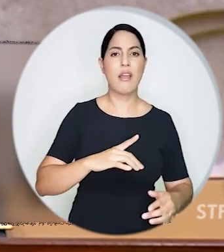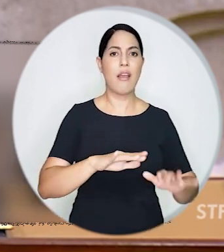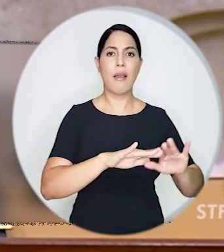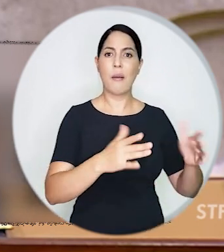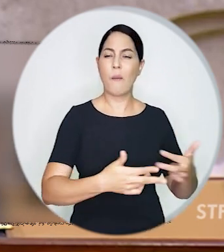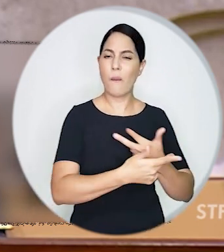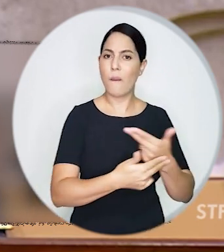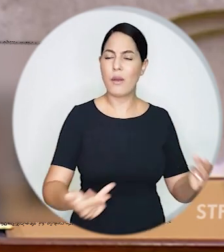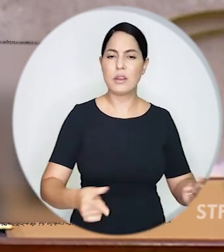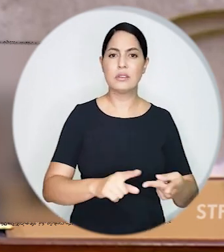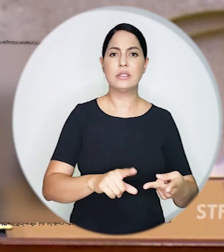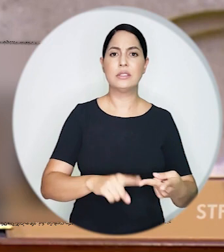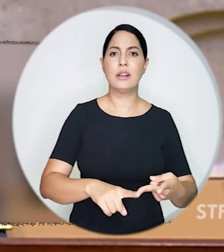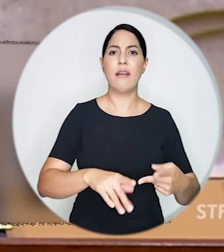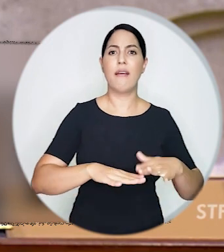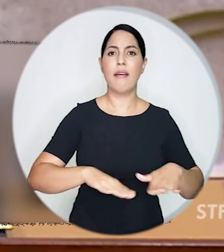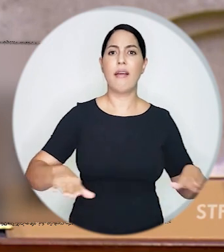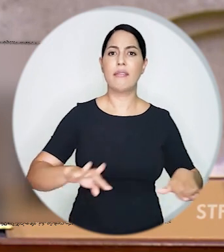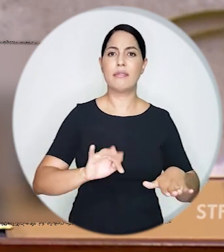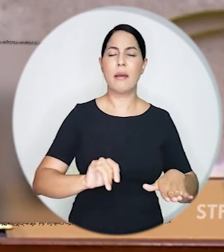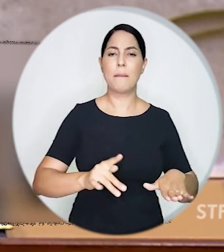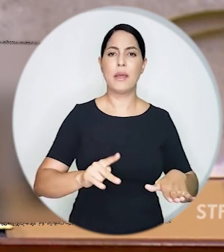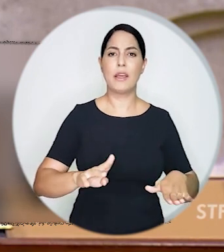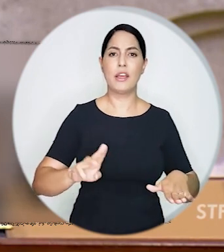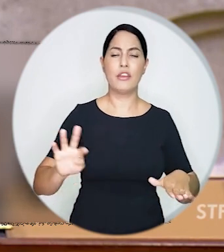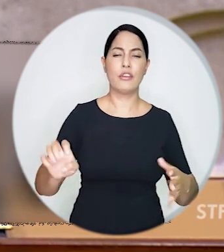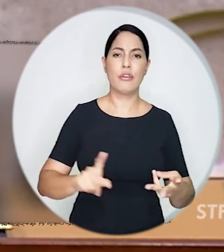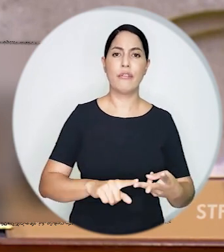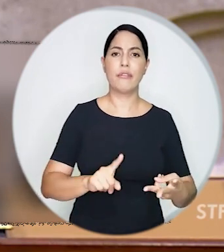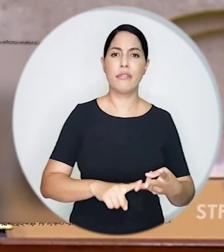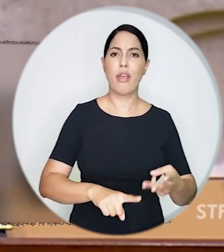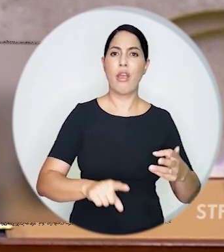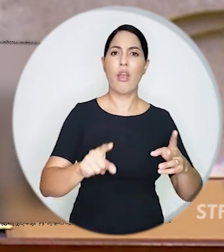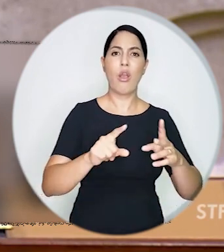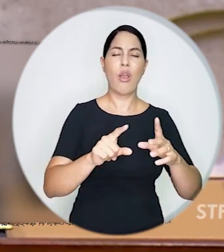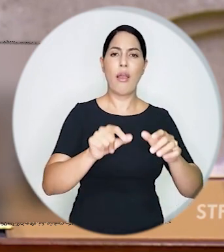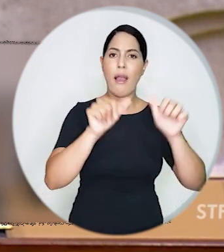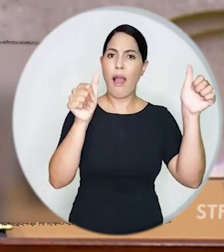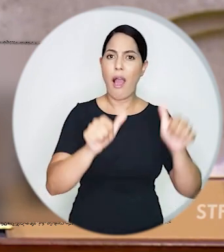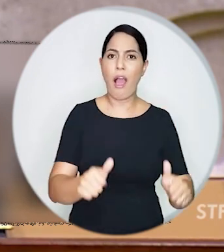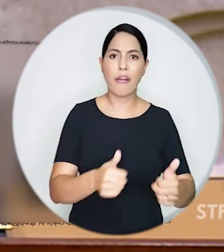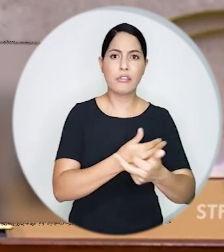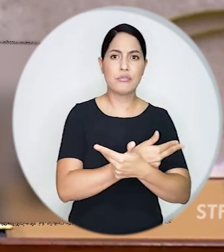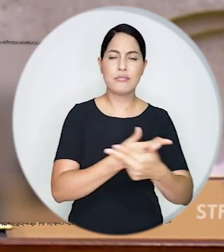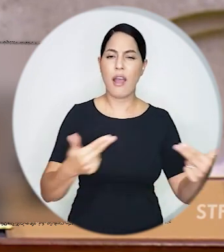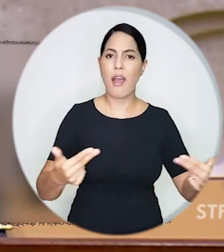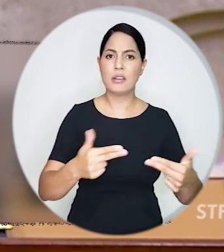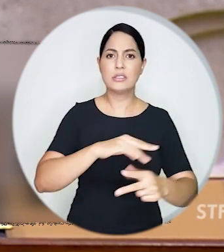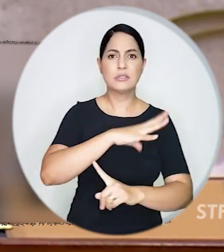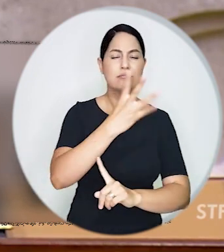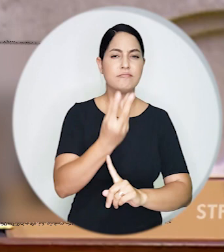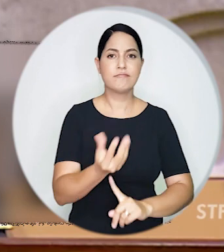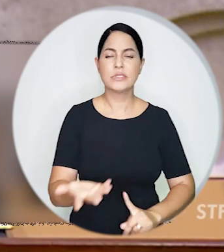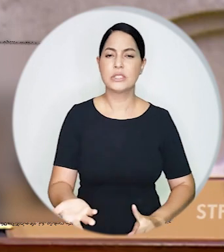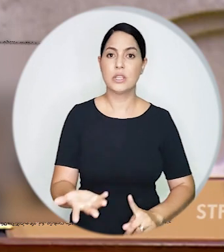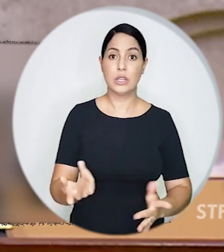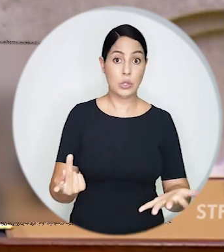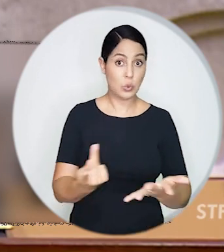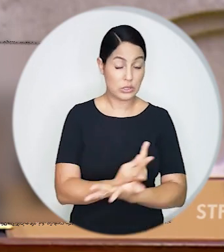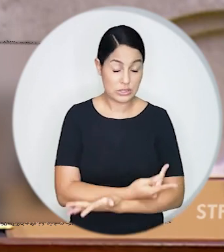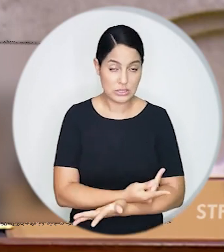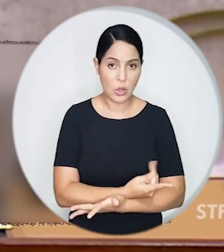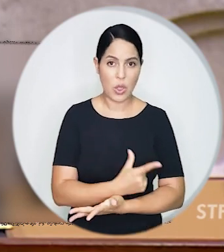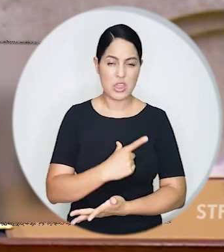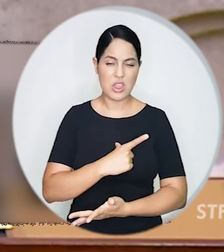arte. Também, em sanha deplorável, estilhaçaram vidraças,